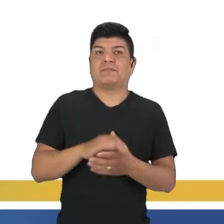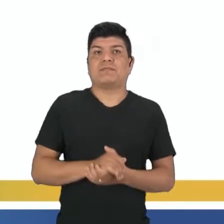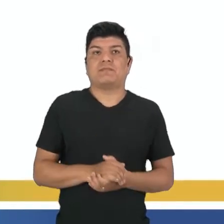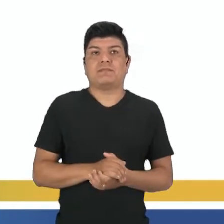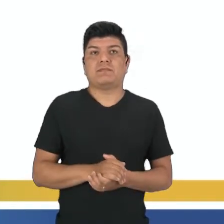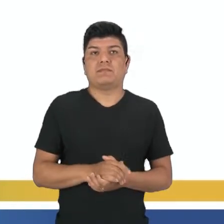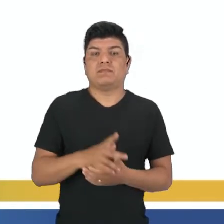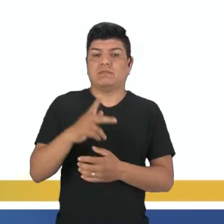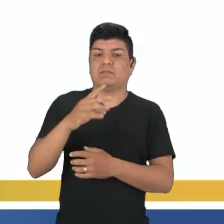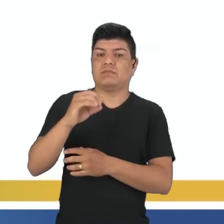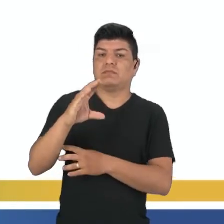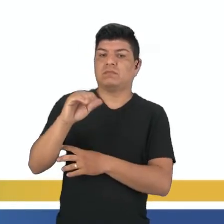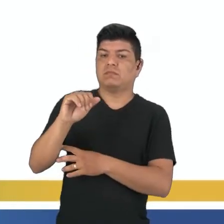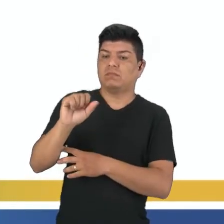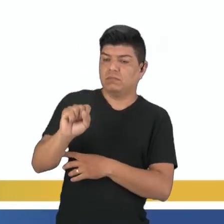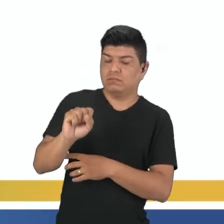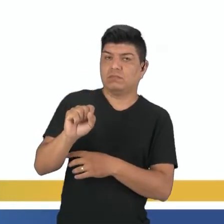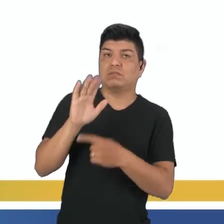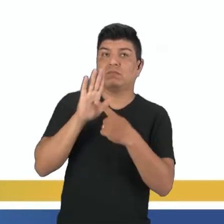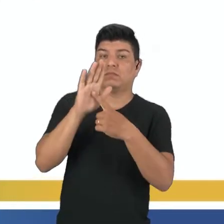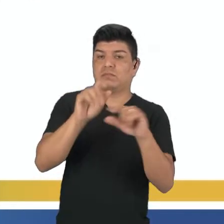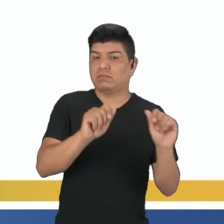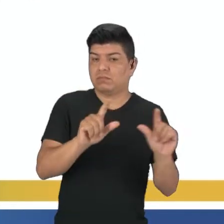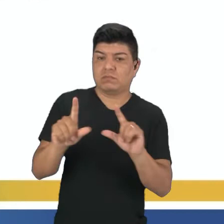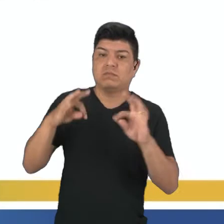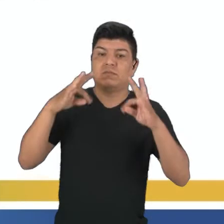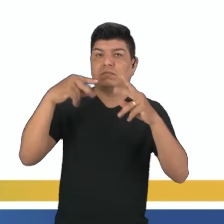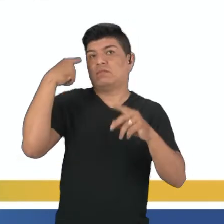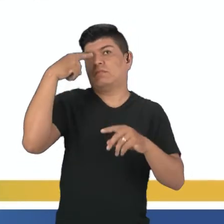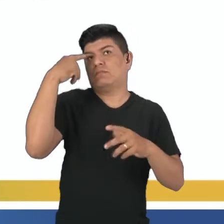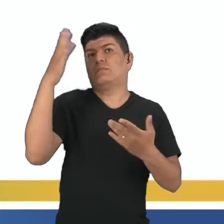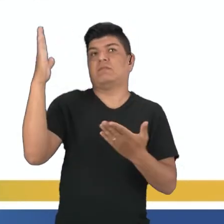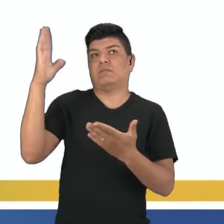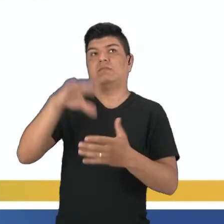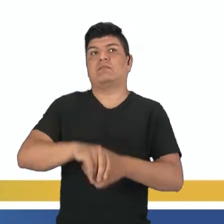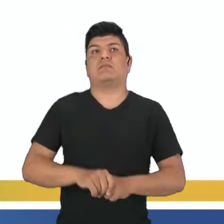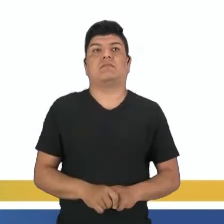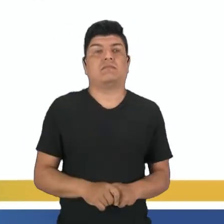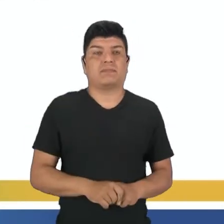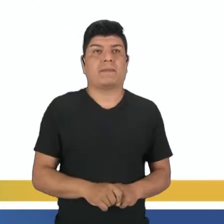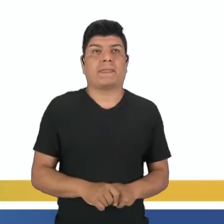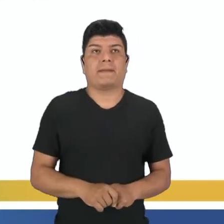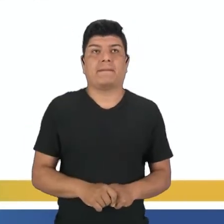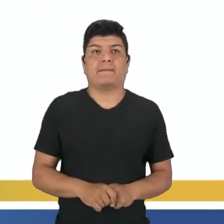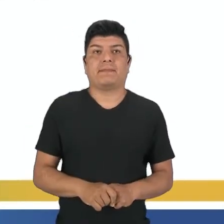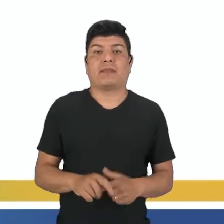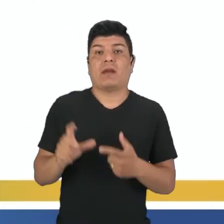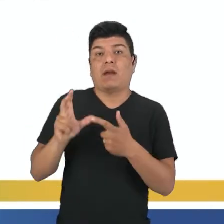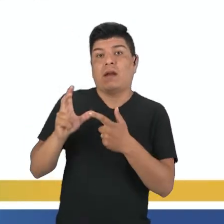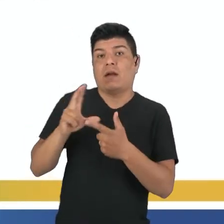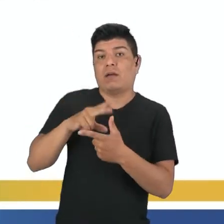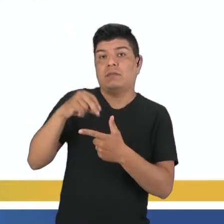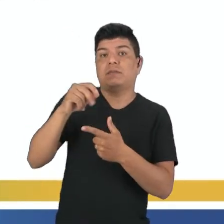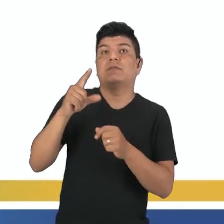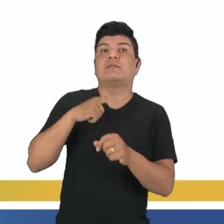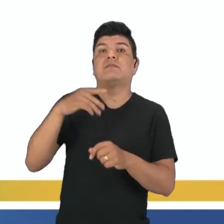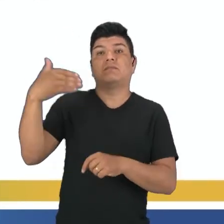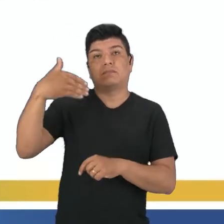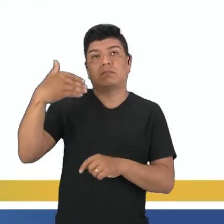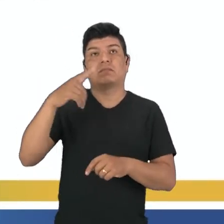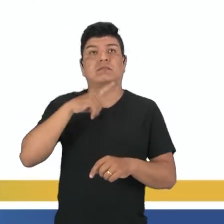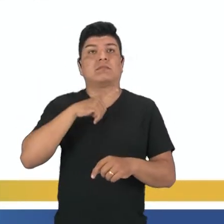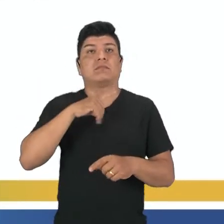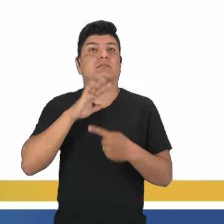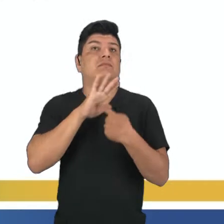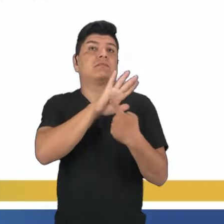né? Então a telinha está cheia de expressões que denotam frequência, tá? Então, assim, os advérbios de frequência, né, usa o